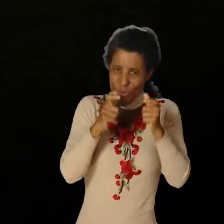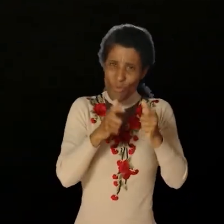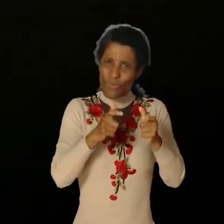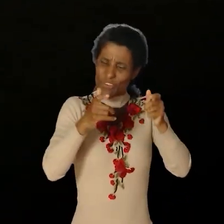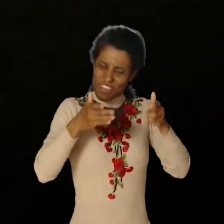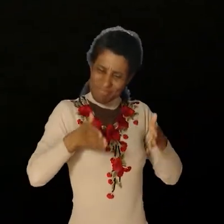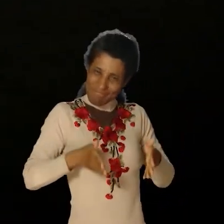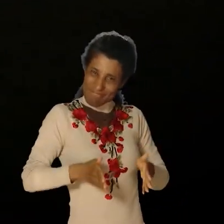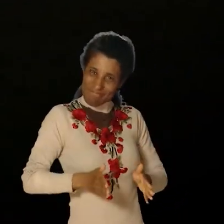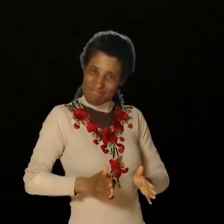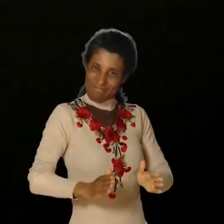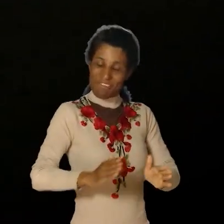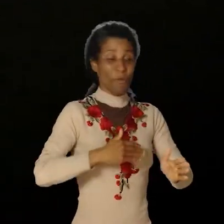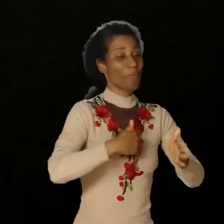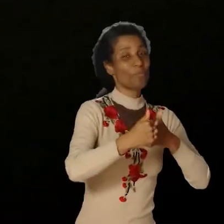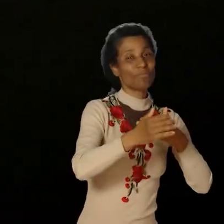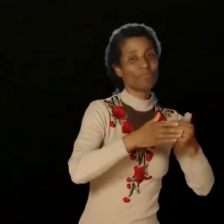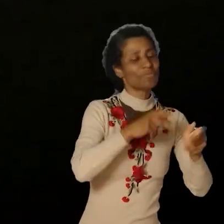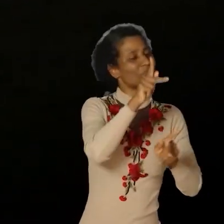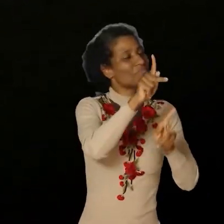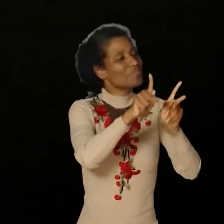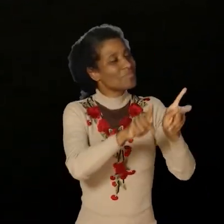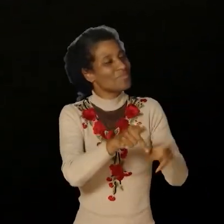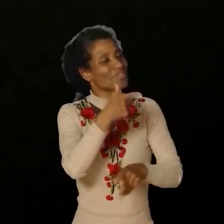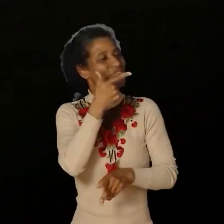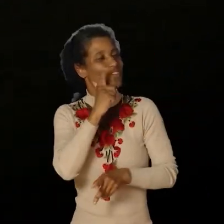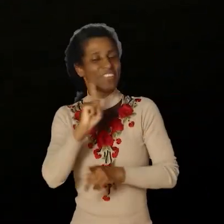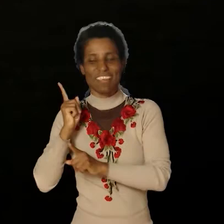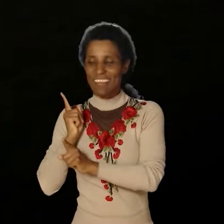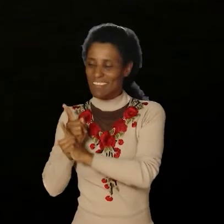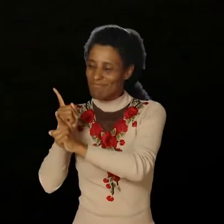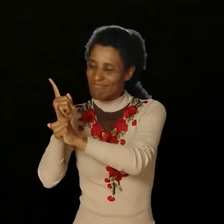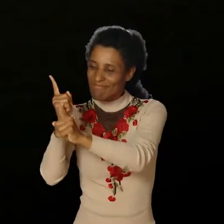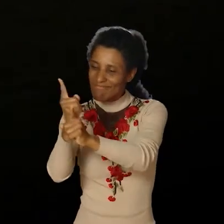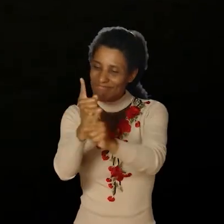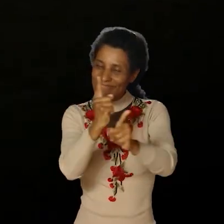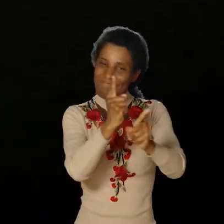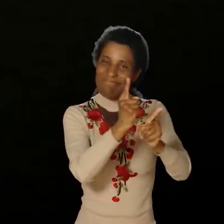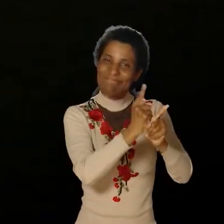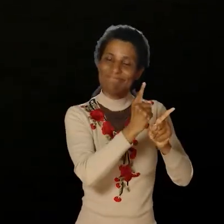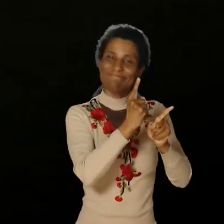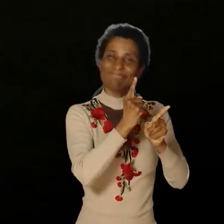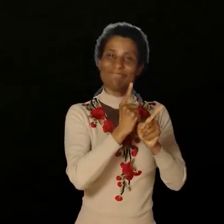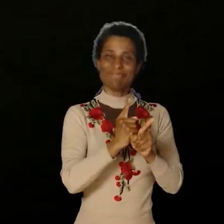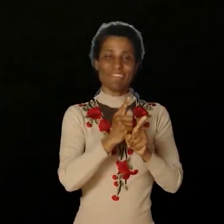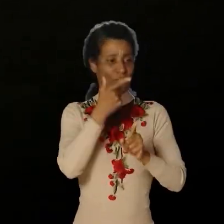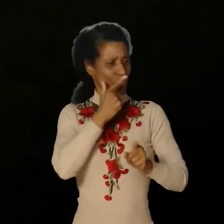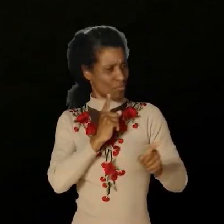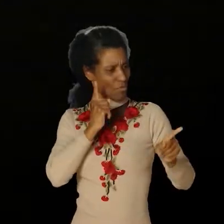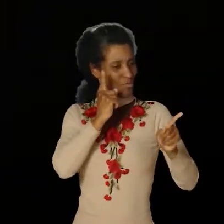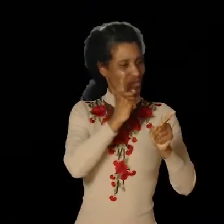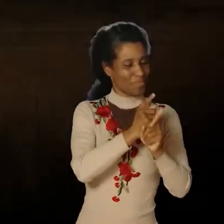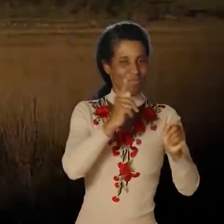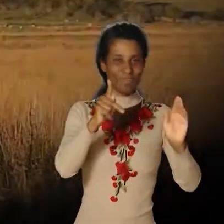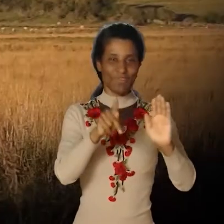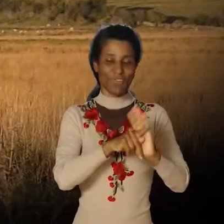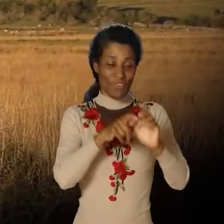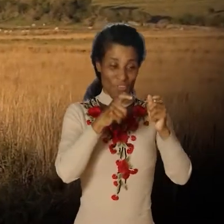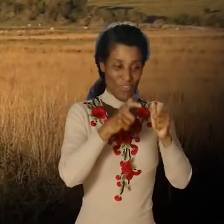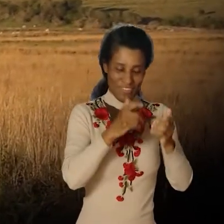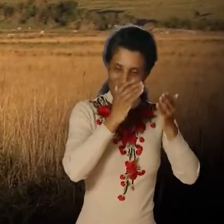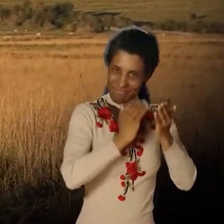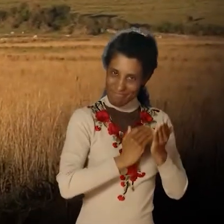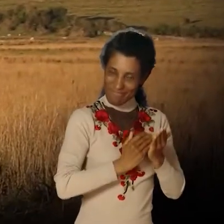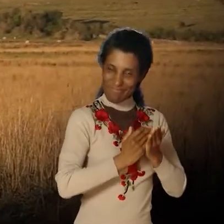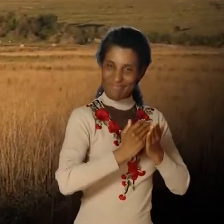suas próprias origens. Qualquer guri vai achar, campeando